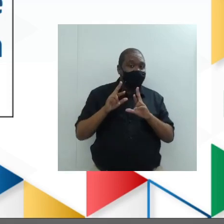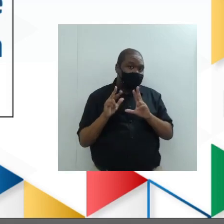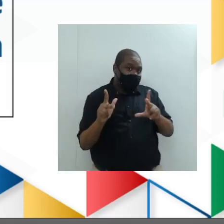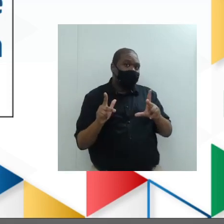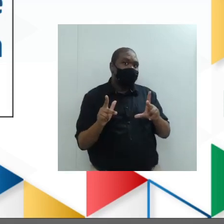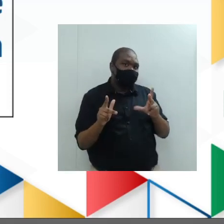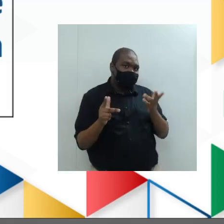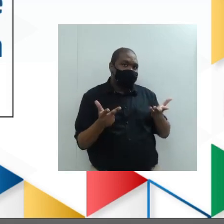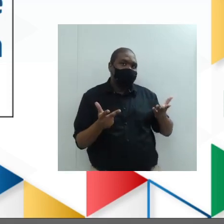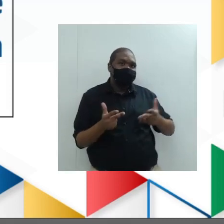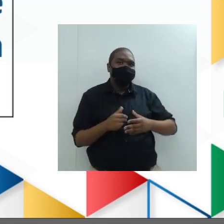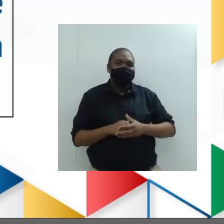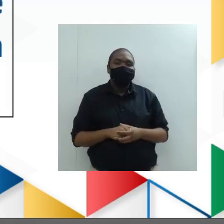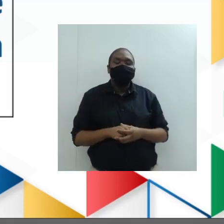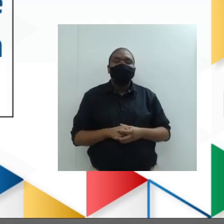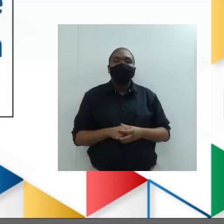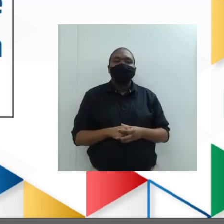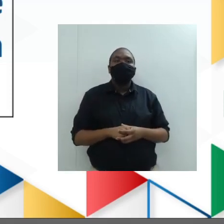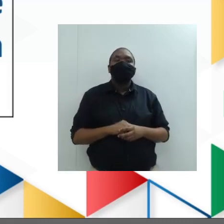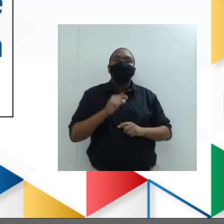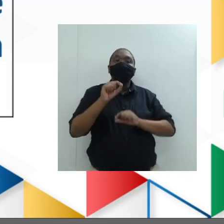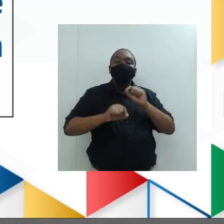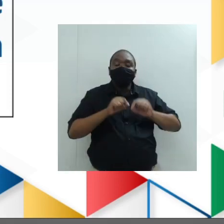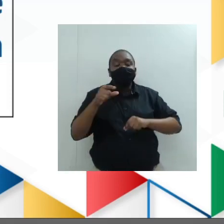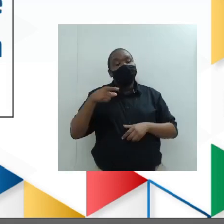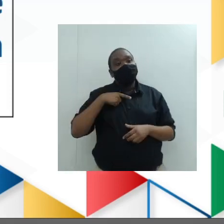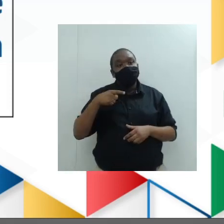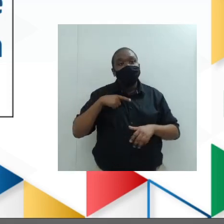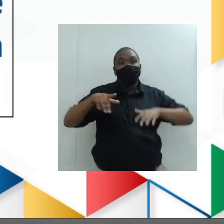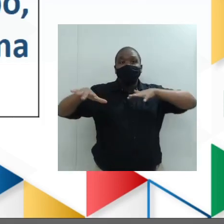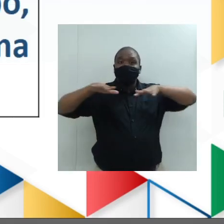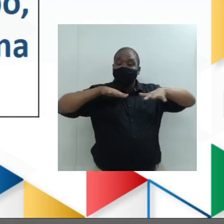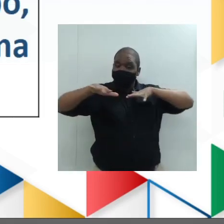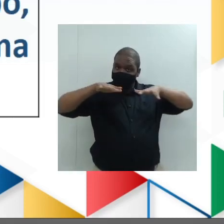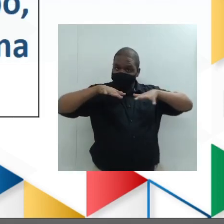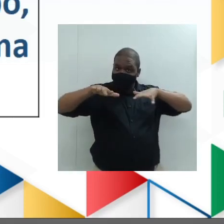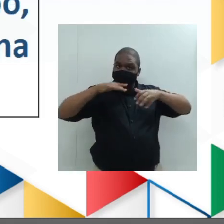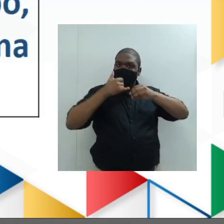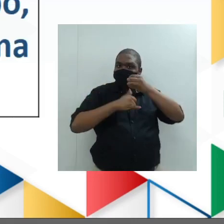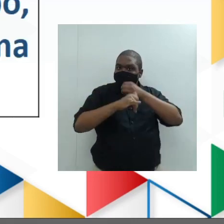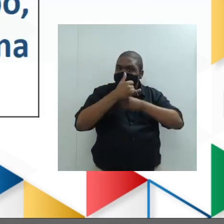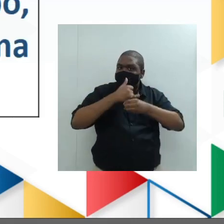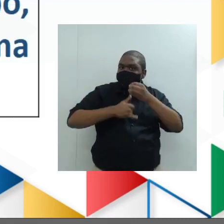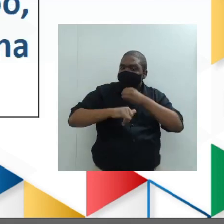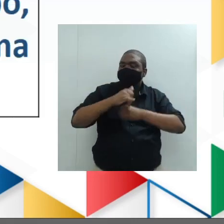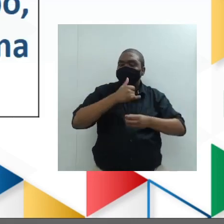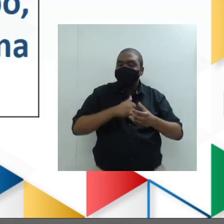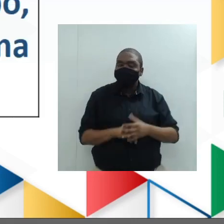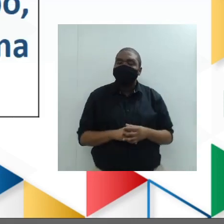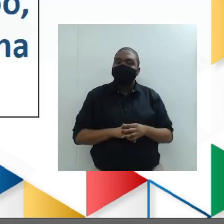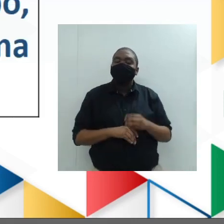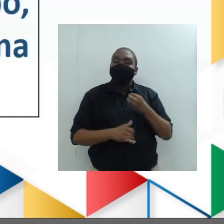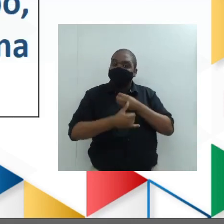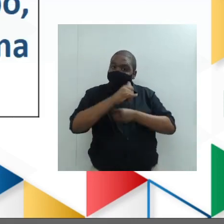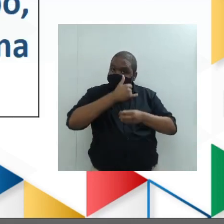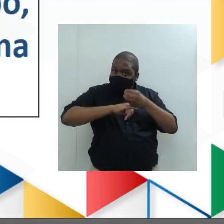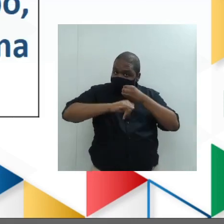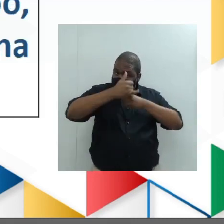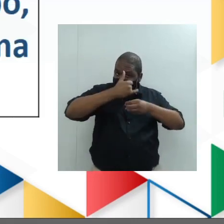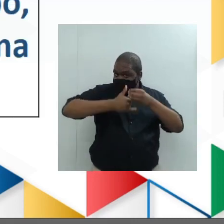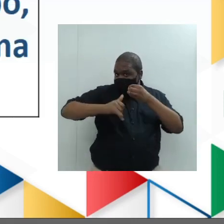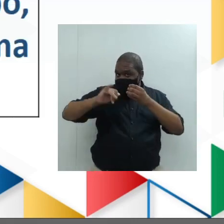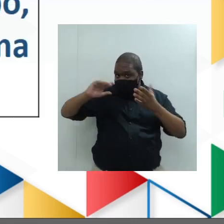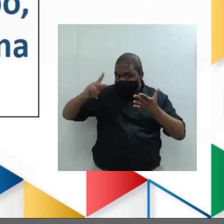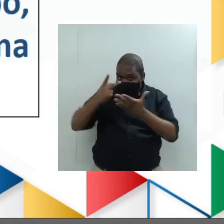de potencial que vai promover a movimentação dos elétrons. Quando a movimentação dos elétrons ocorre